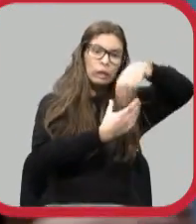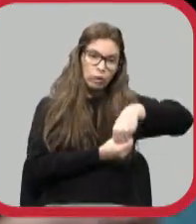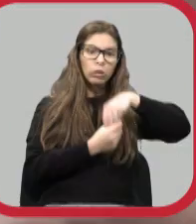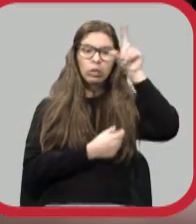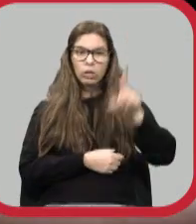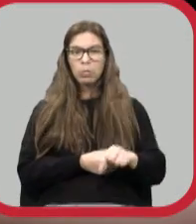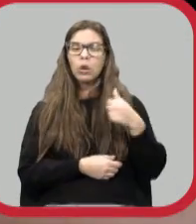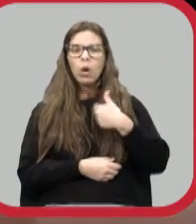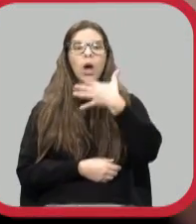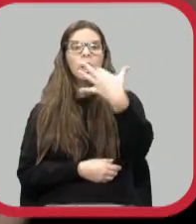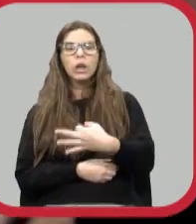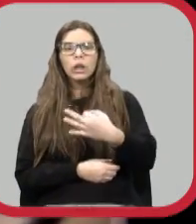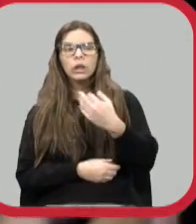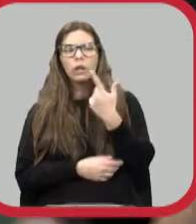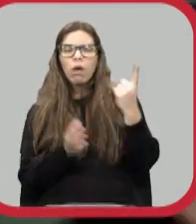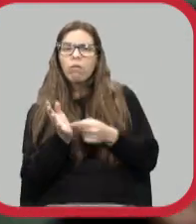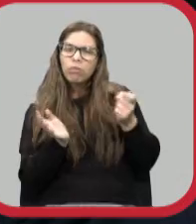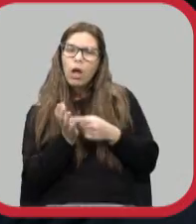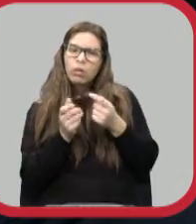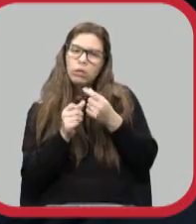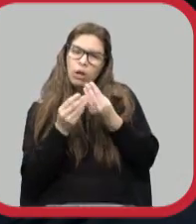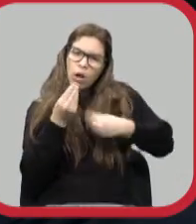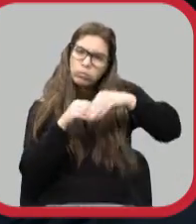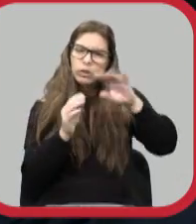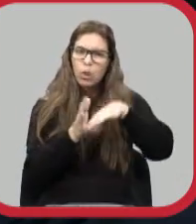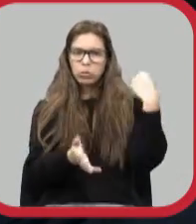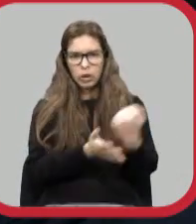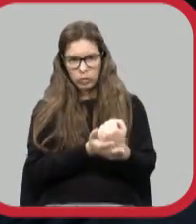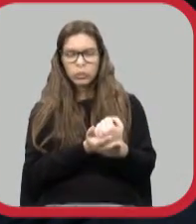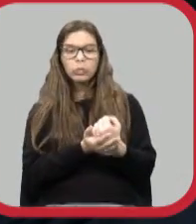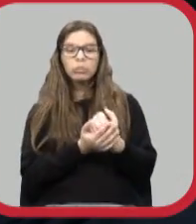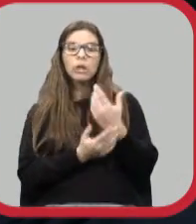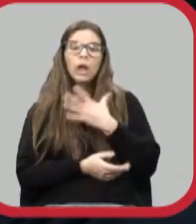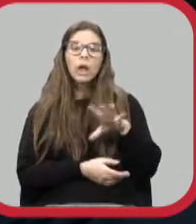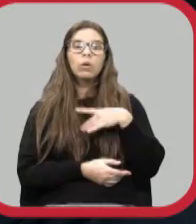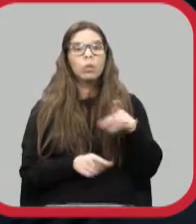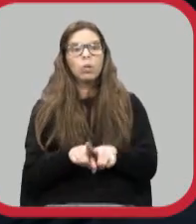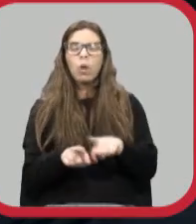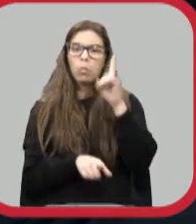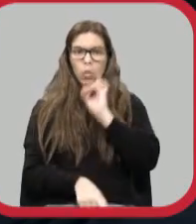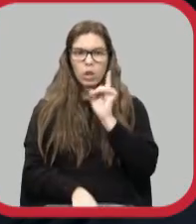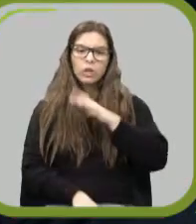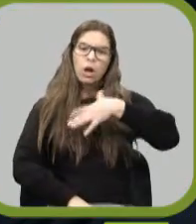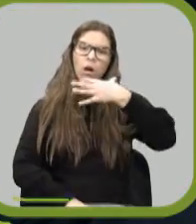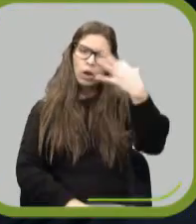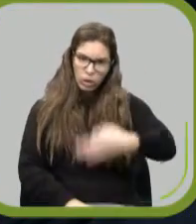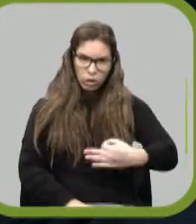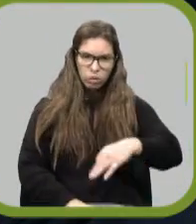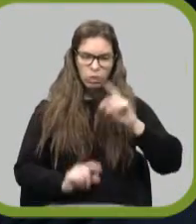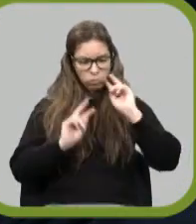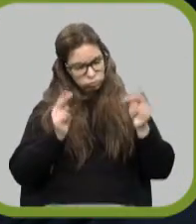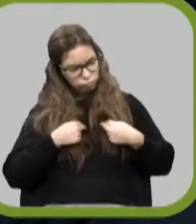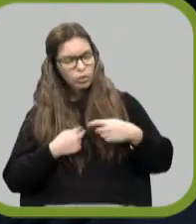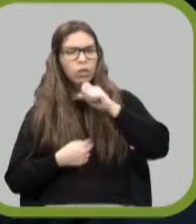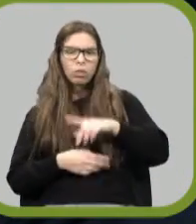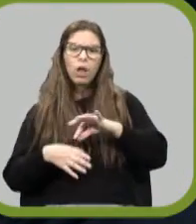próprias histórias, nós acreditamos que metade da história fica por contar. E é isso que nós queremos mudar. Nós queremos fazer com que as mulheres acreditem que podem chegar a